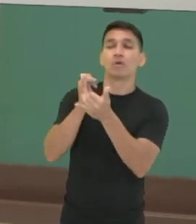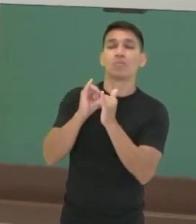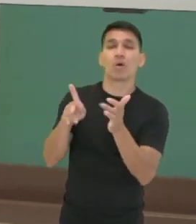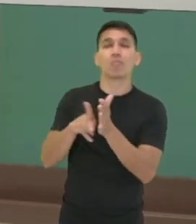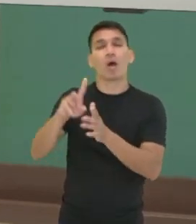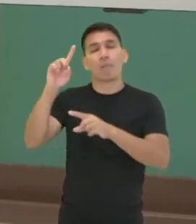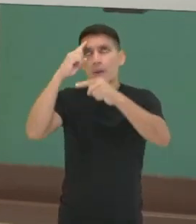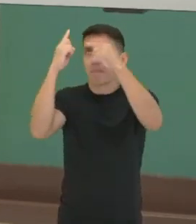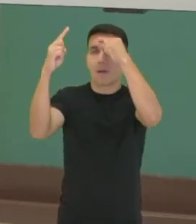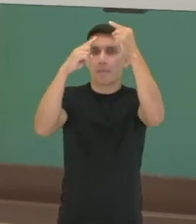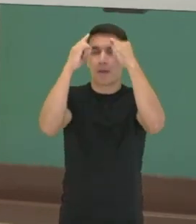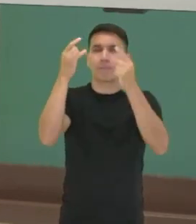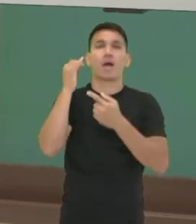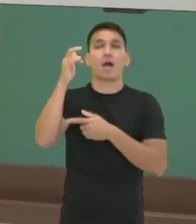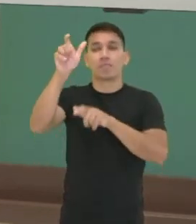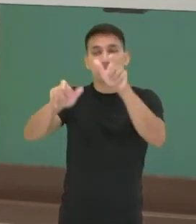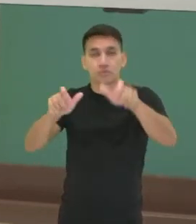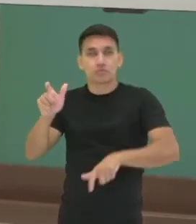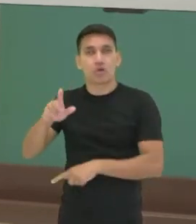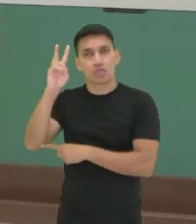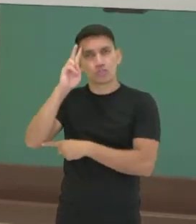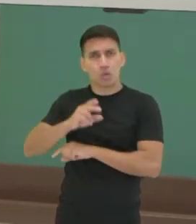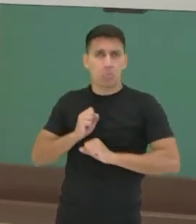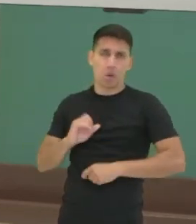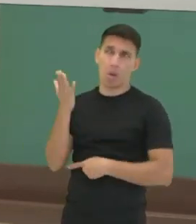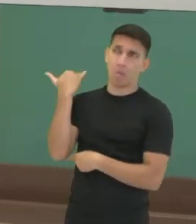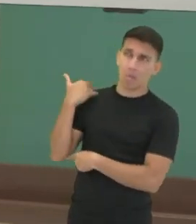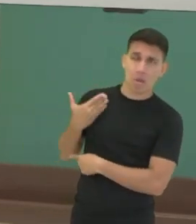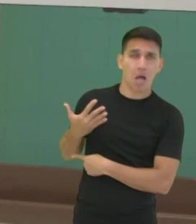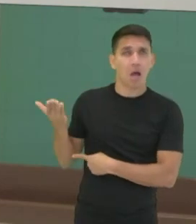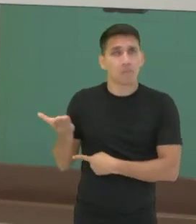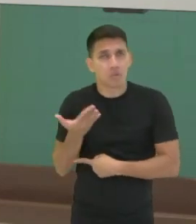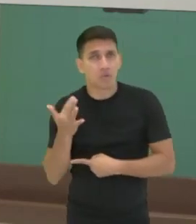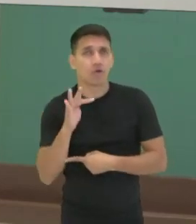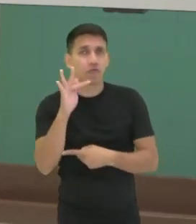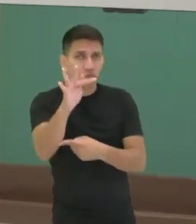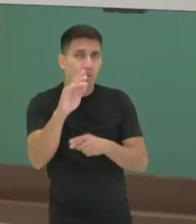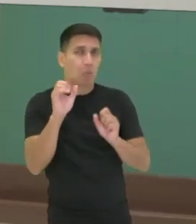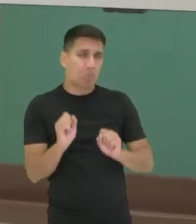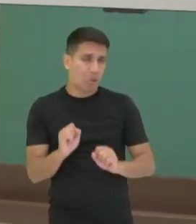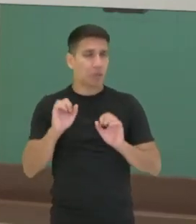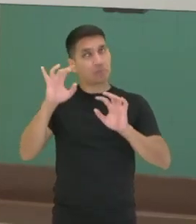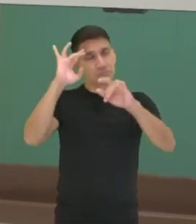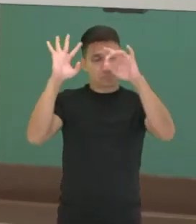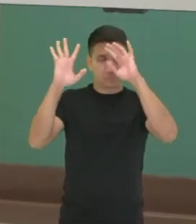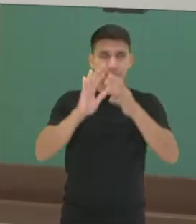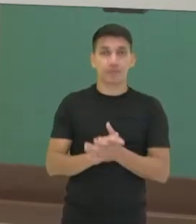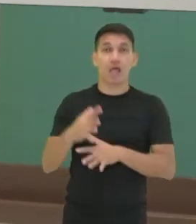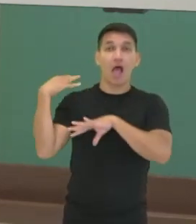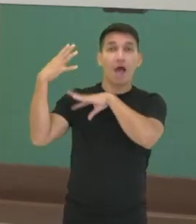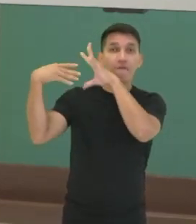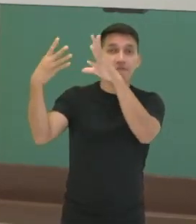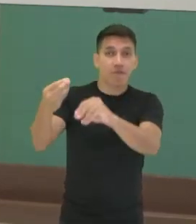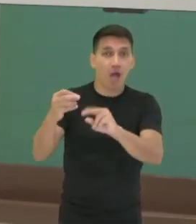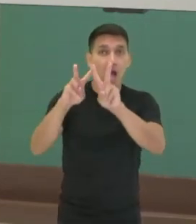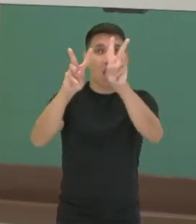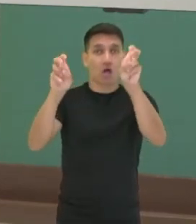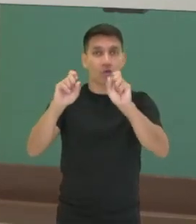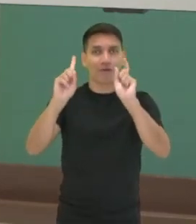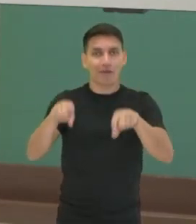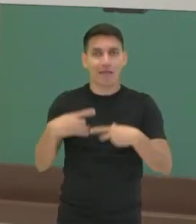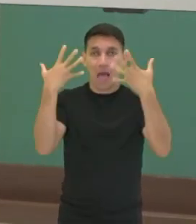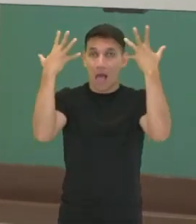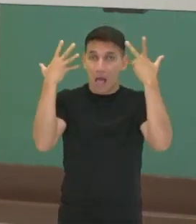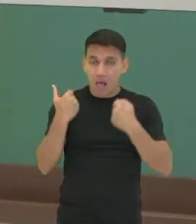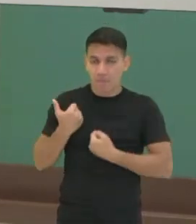narrativas, mas que podem ser sobre o passado, o futuro, e também podem ser ficção. As fábulas têm a ver com animais e